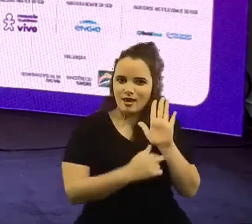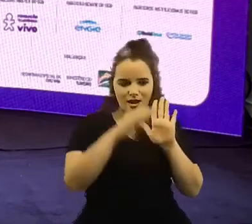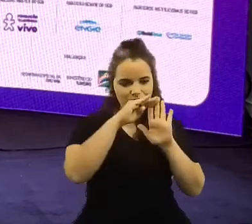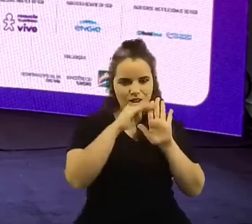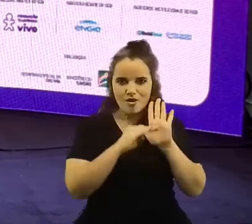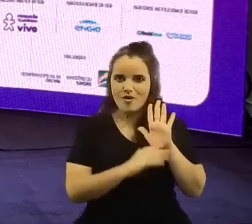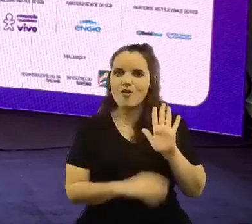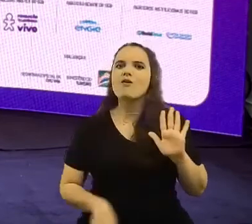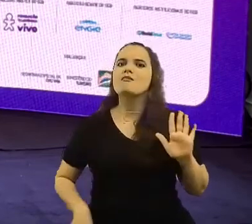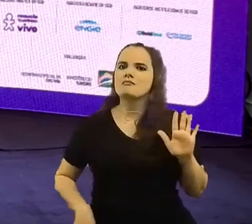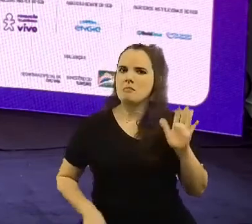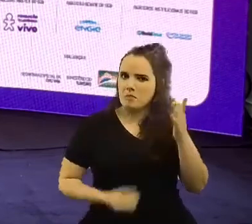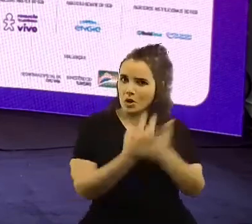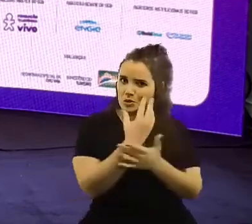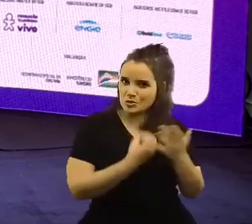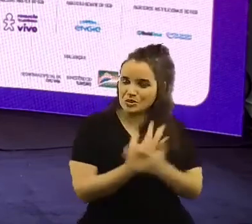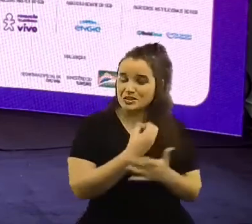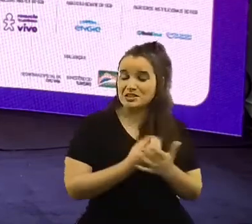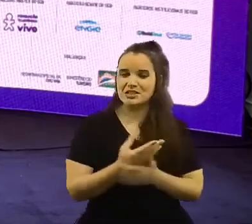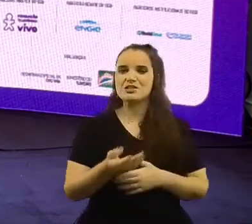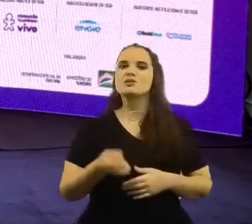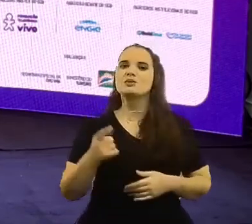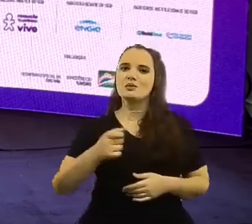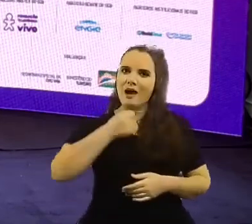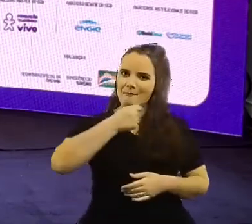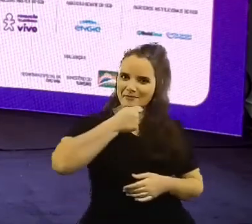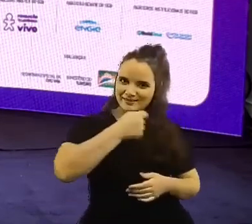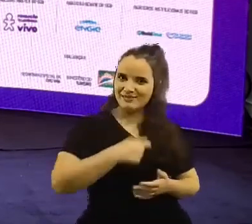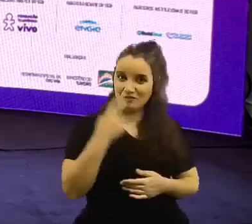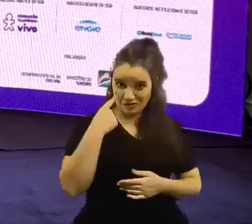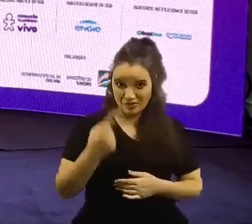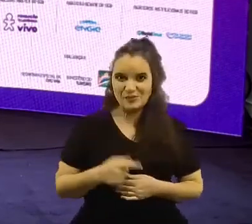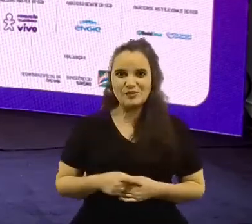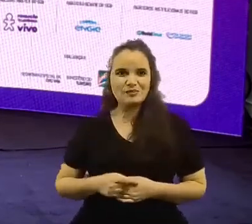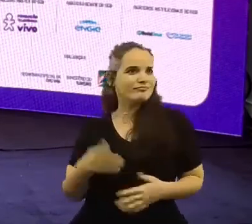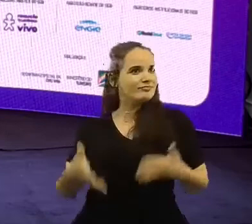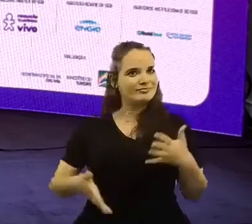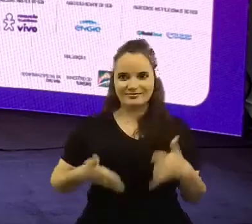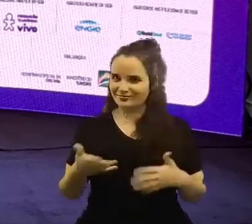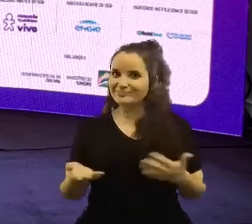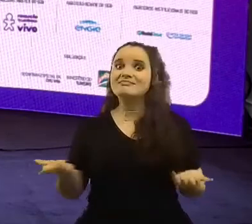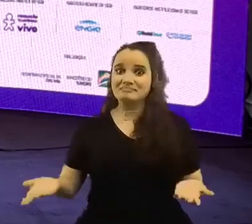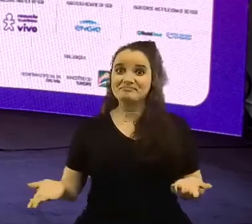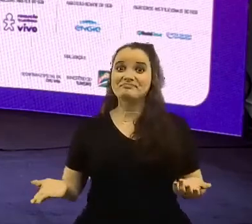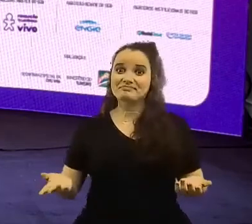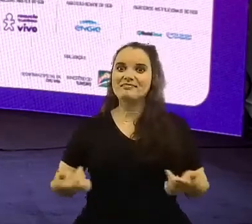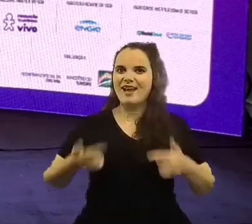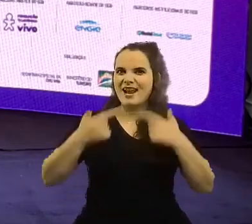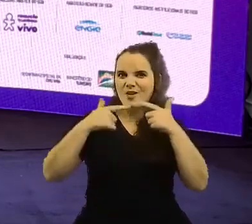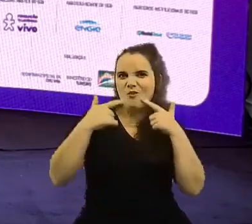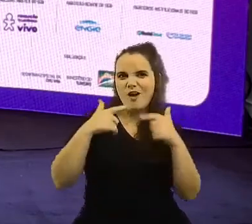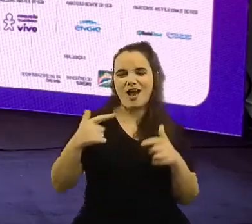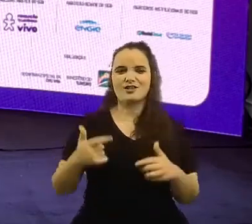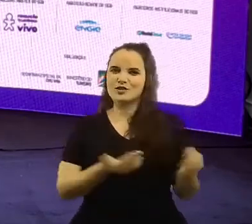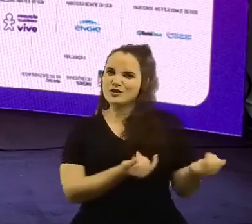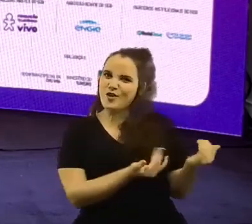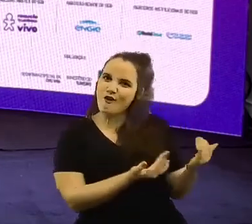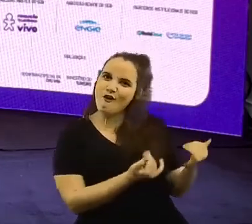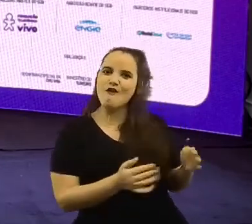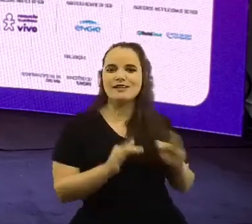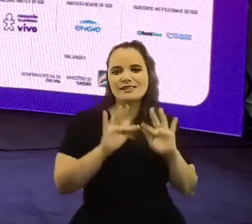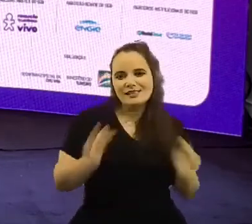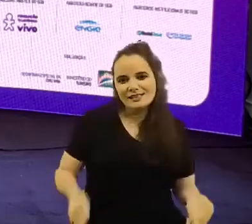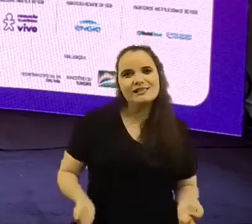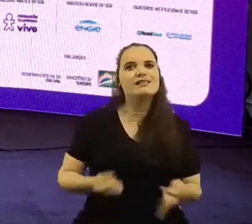né? É apresentadora, fez todo esse movimento de uma linguagem jovem, simples, né? De uma pessoa que